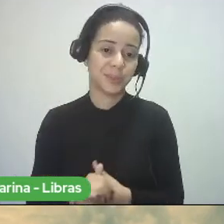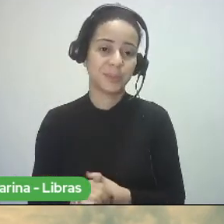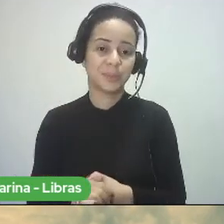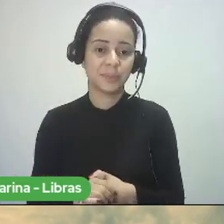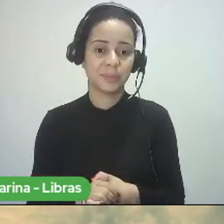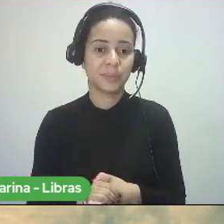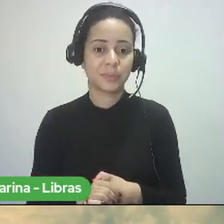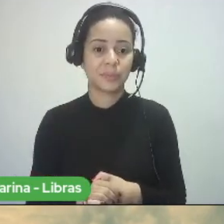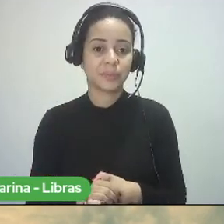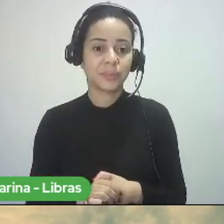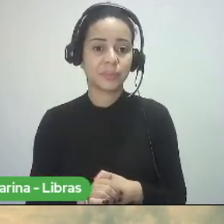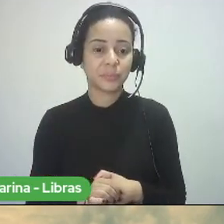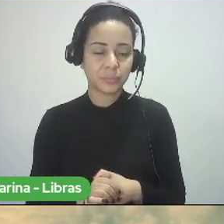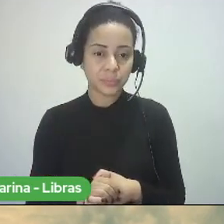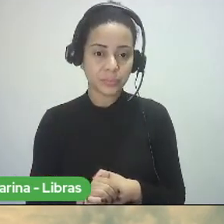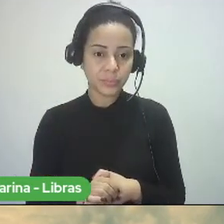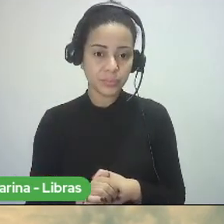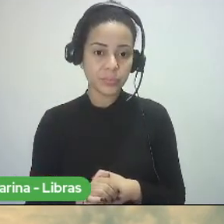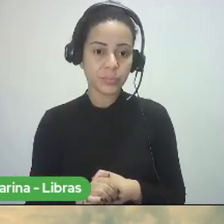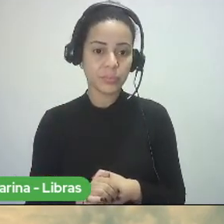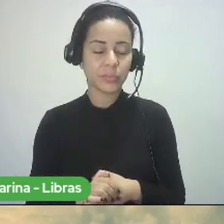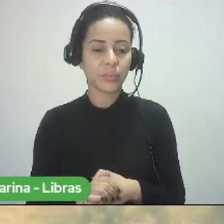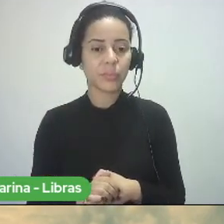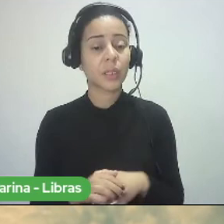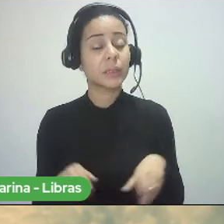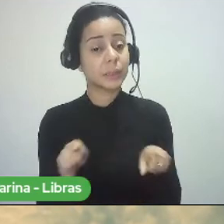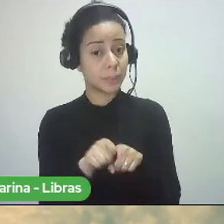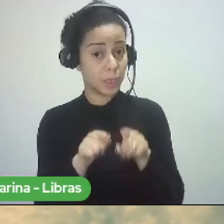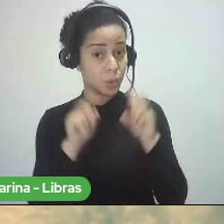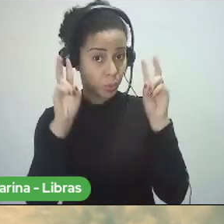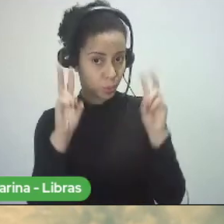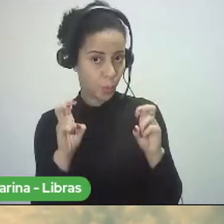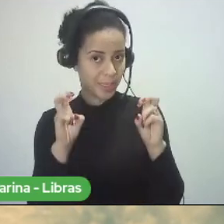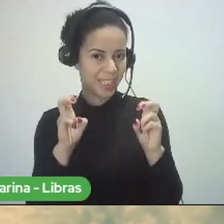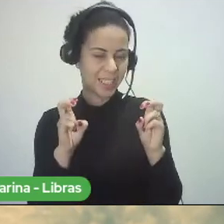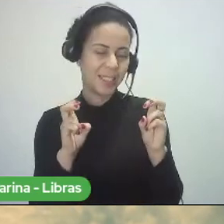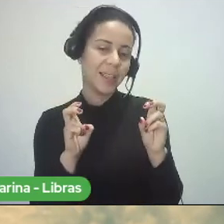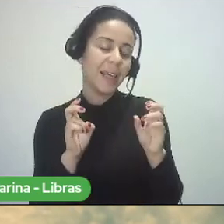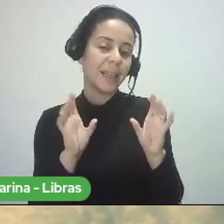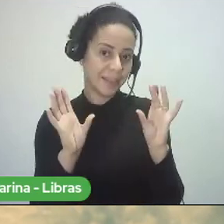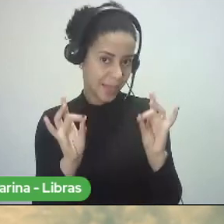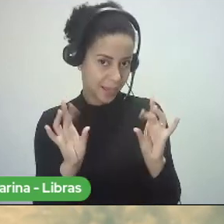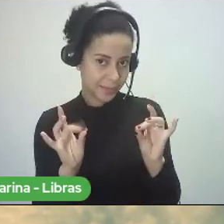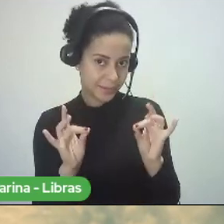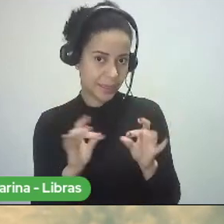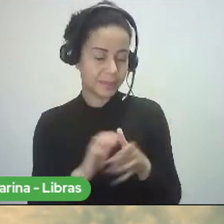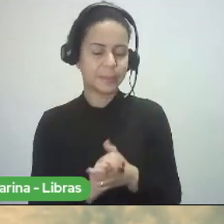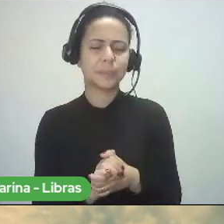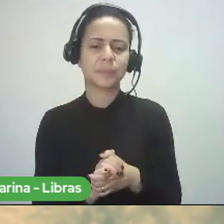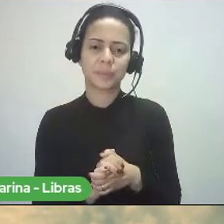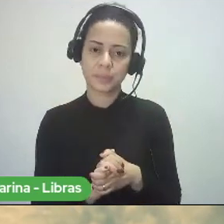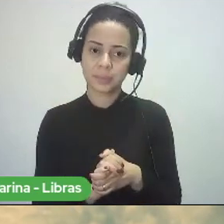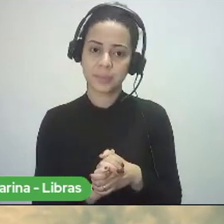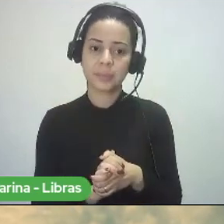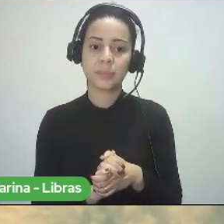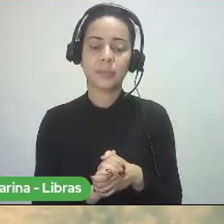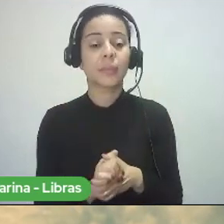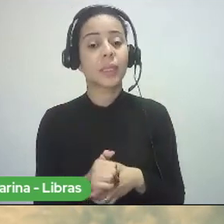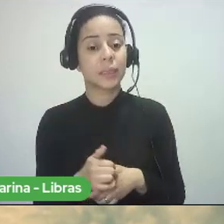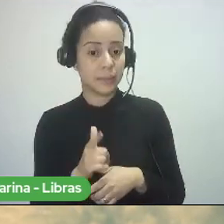outros temas. Revisão técnica, né? É uma atividade da Lean